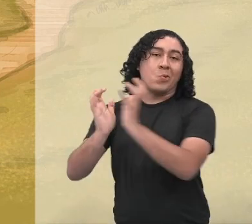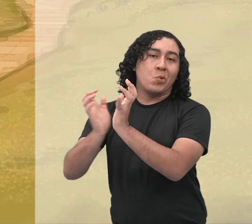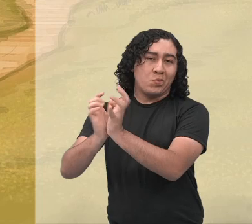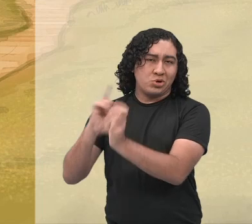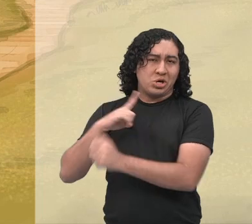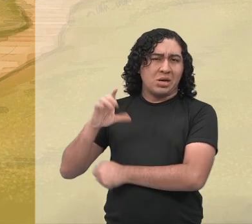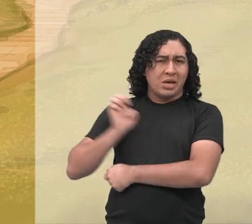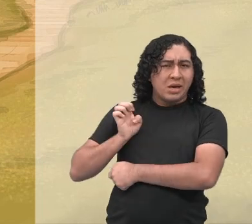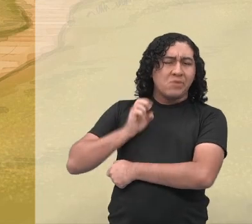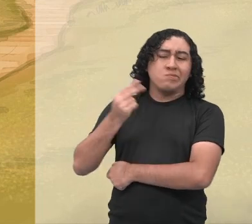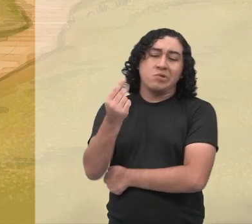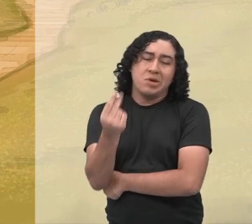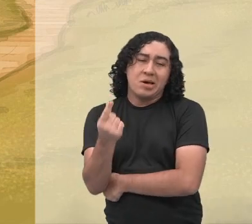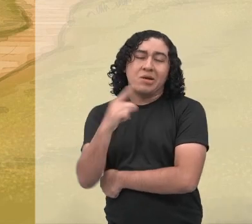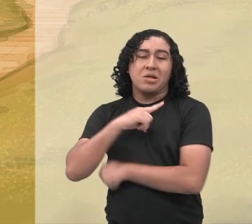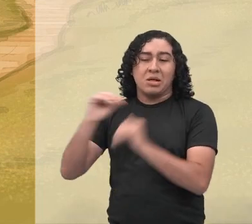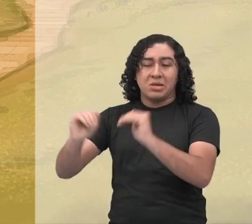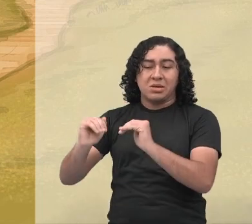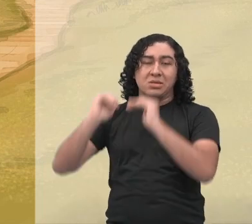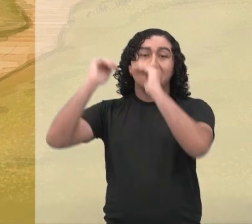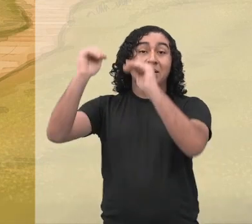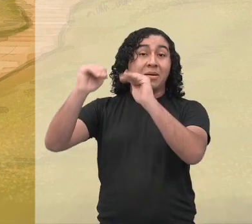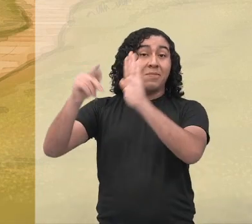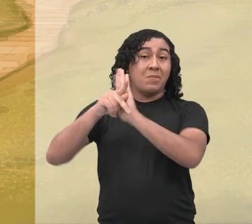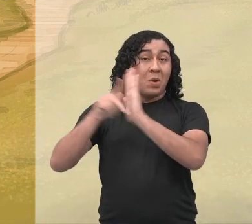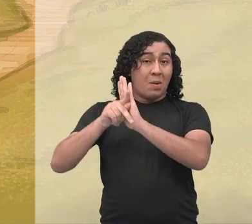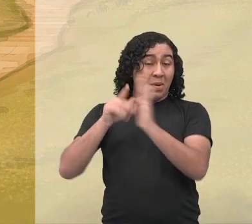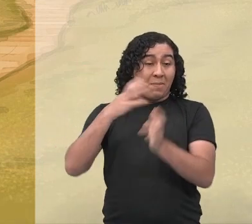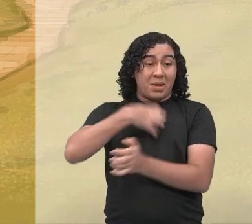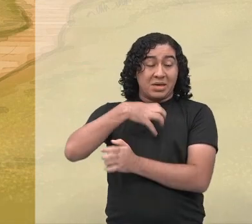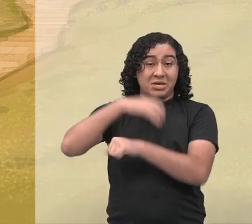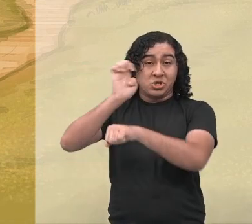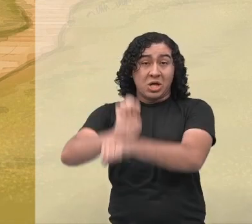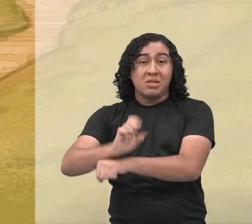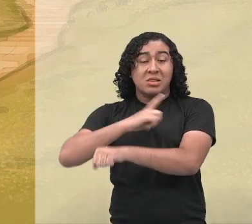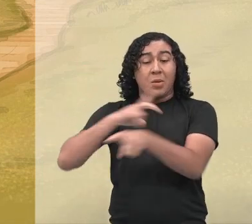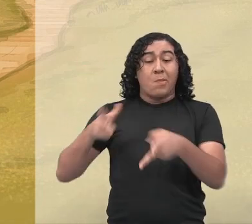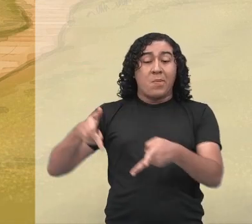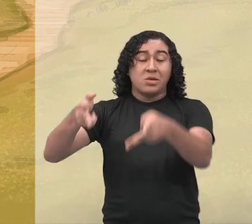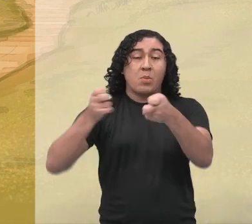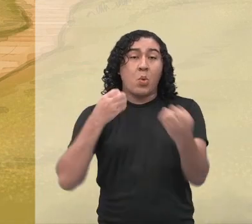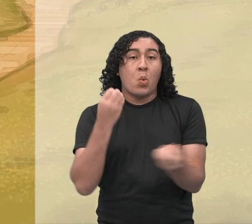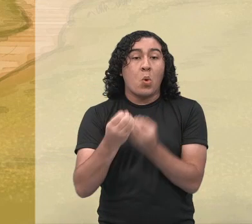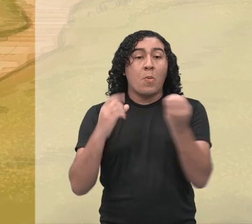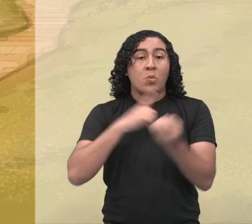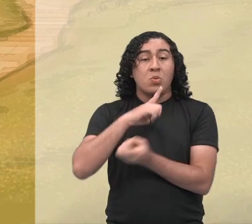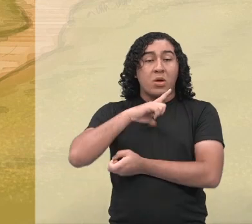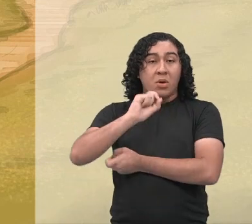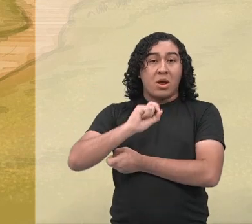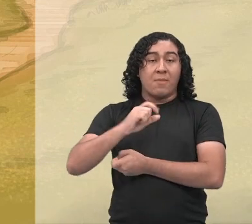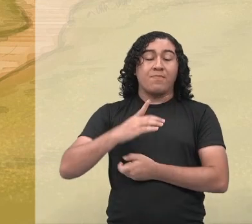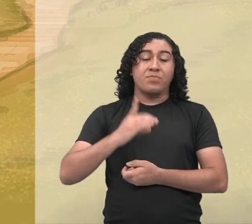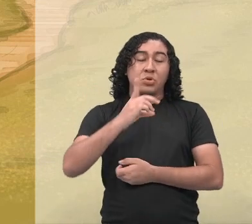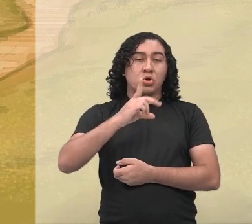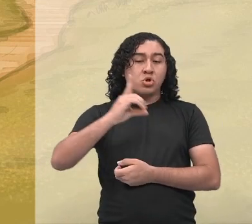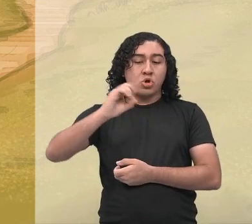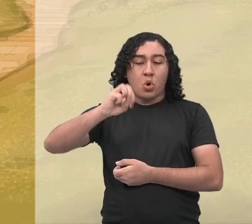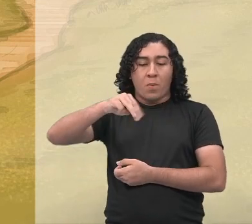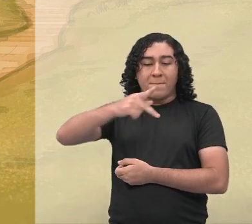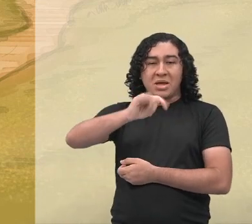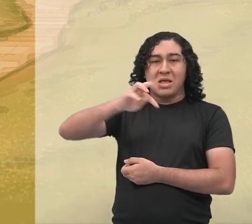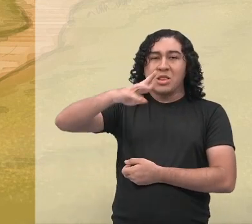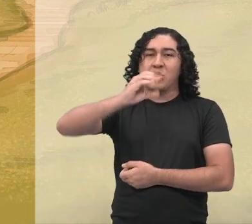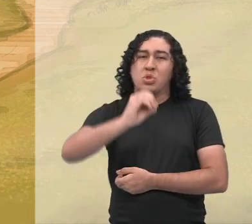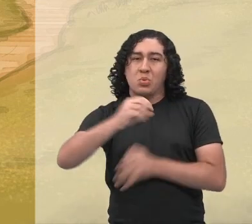a classe média, a classe alta da Bahia, que viu ali, com a chegada de Dom Pedro I e também posteriormente dos